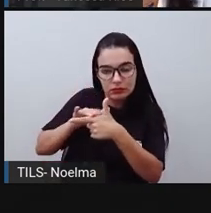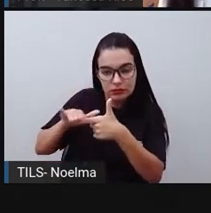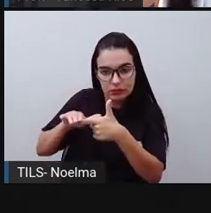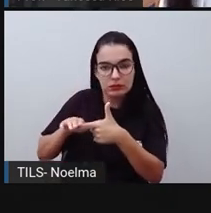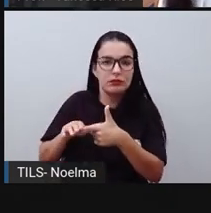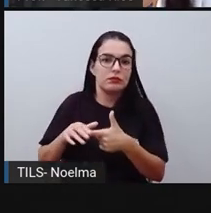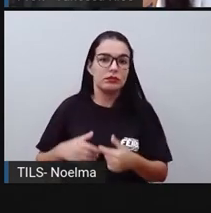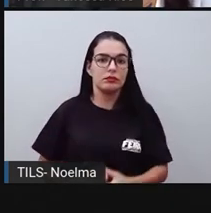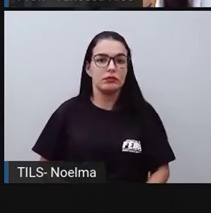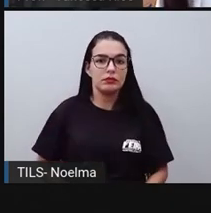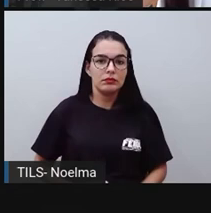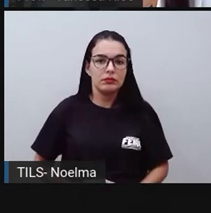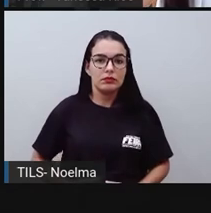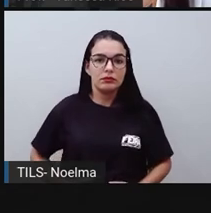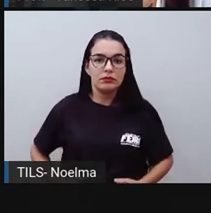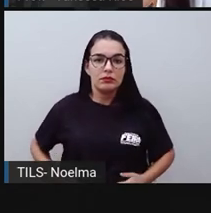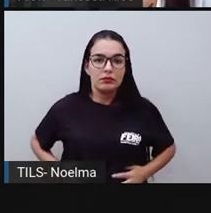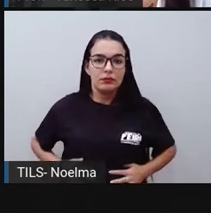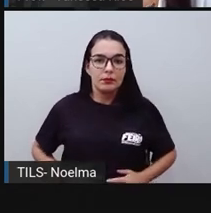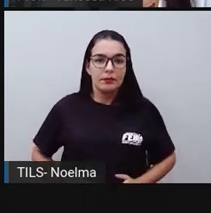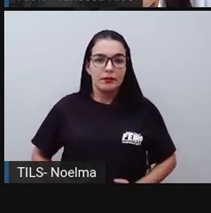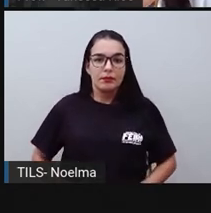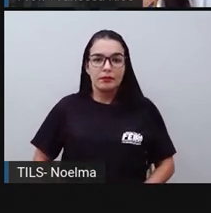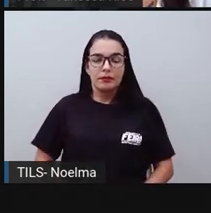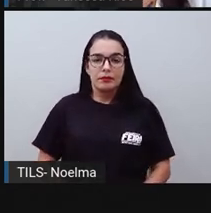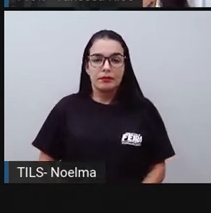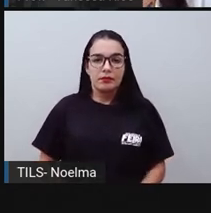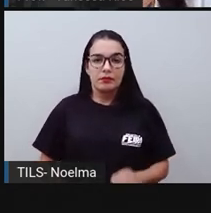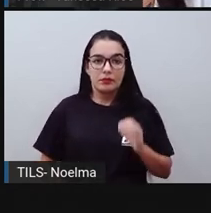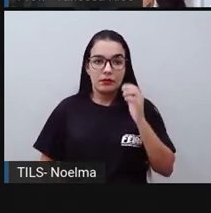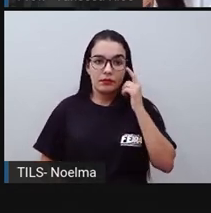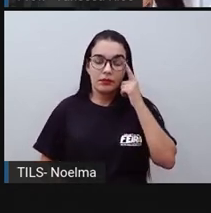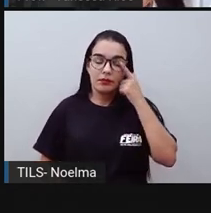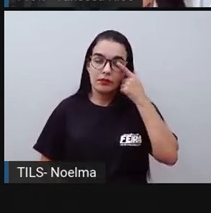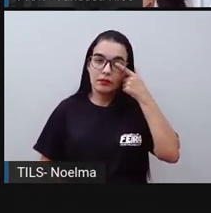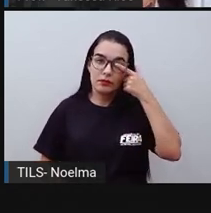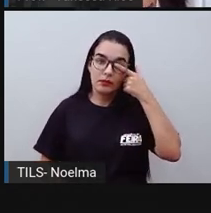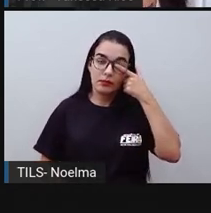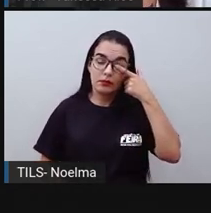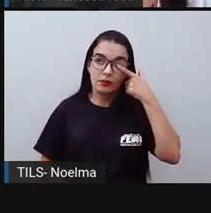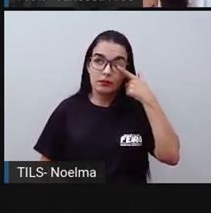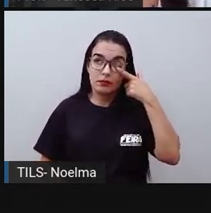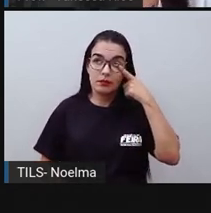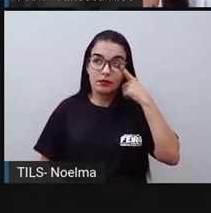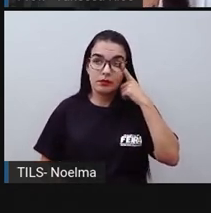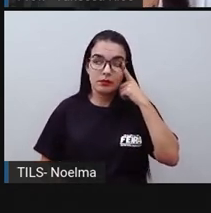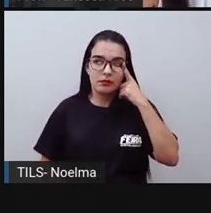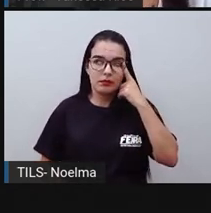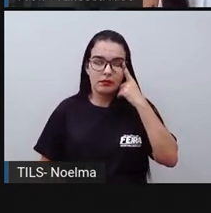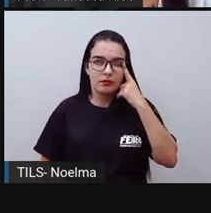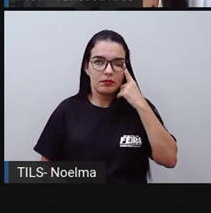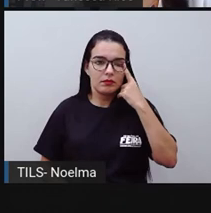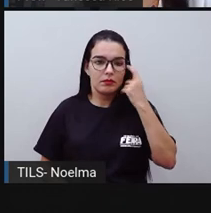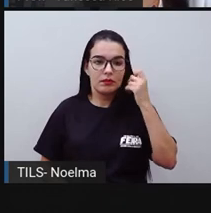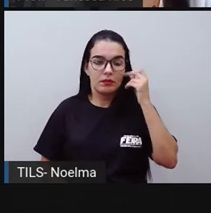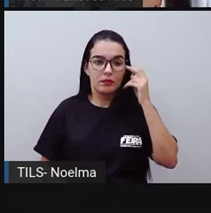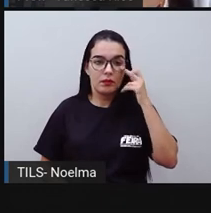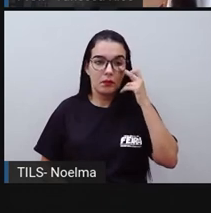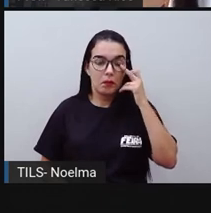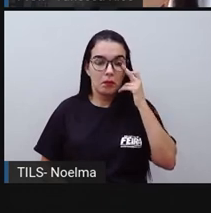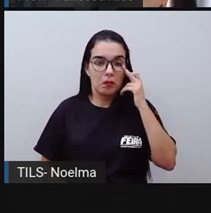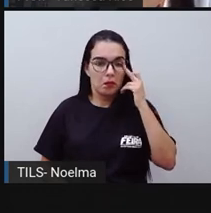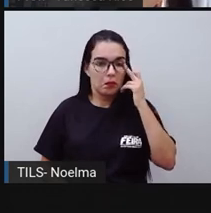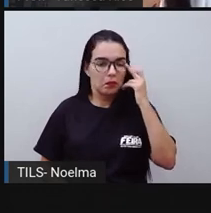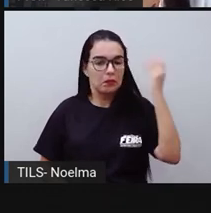então a chave. E aí a Pro tem agora a situação problema para a gente observar a divisão acontecendo. Suponha que